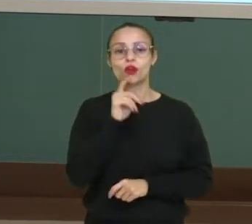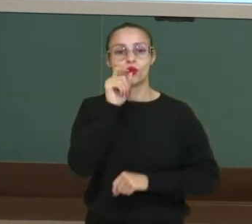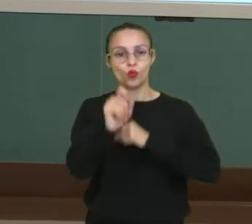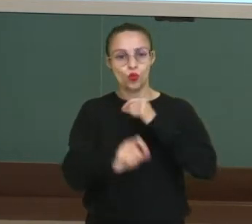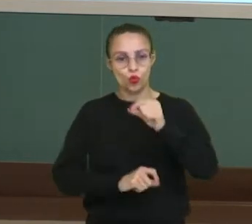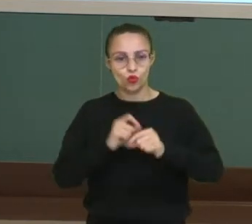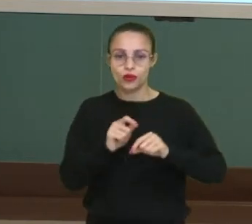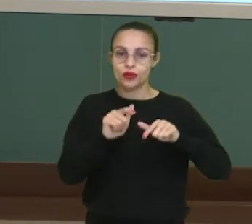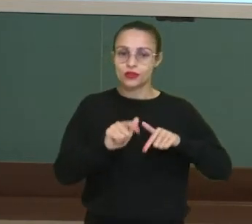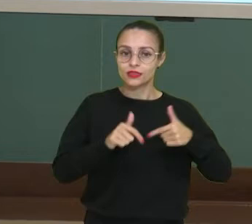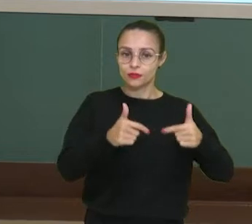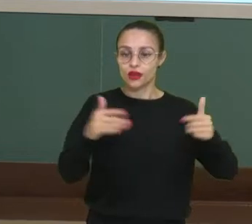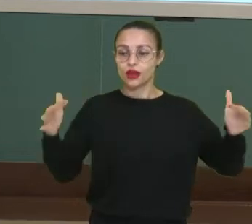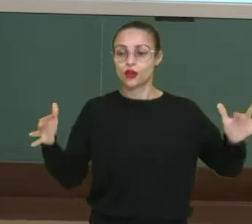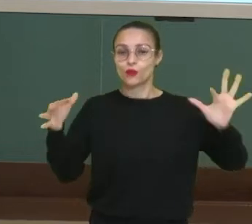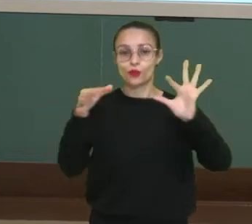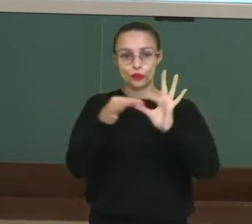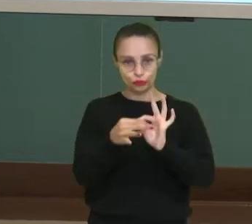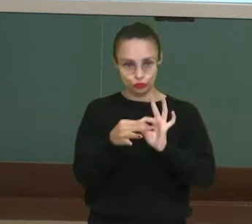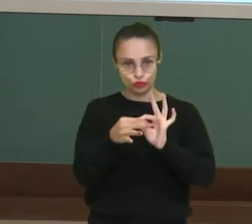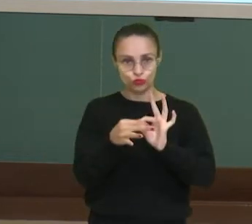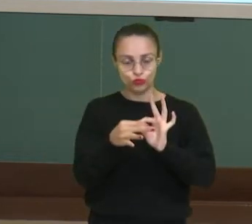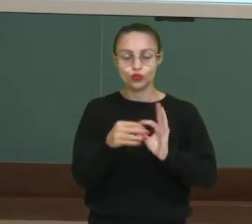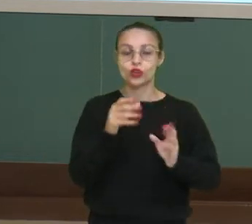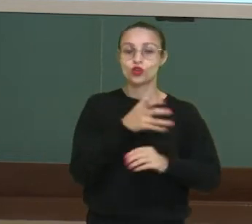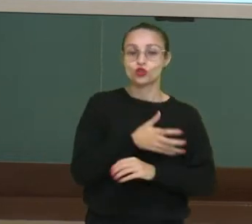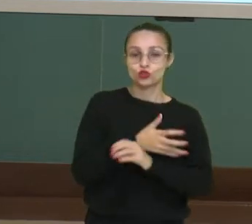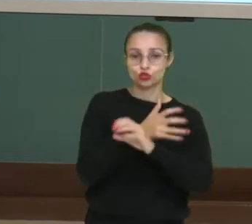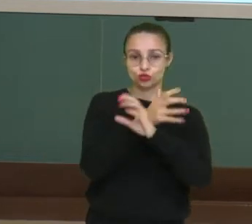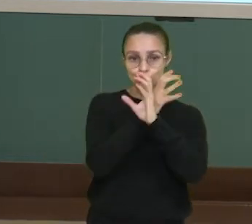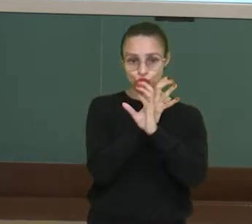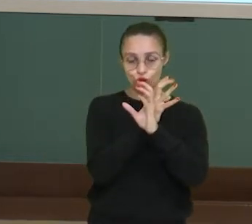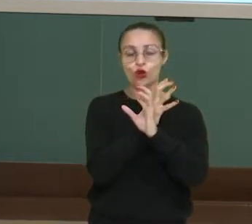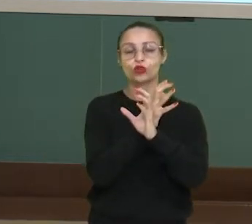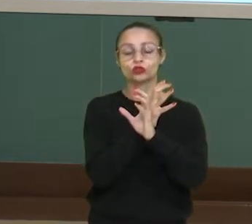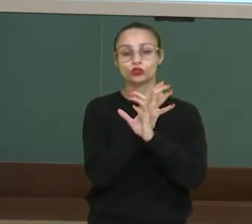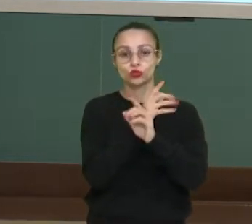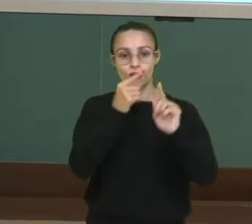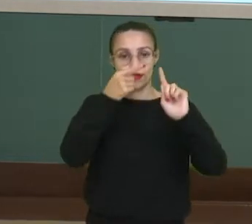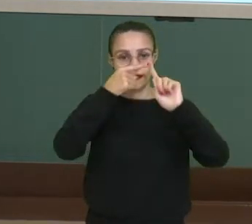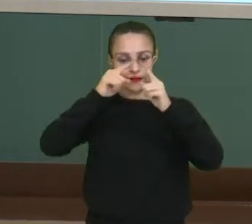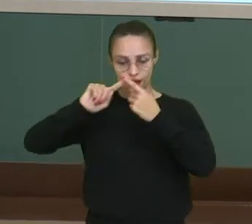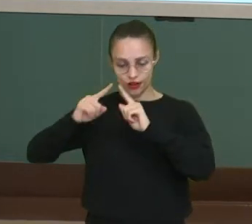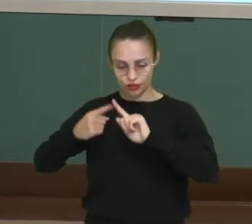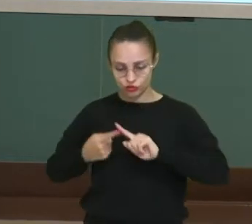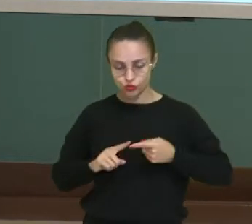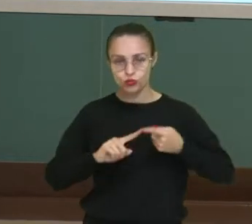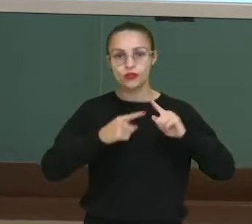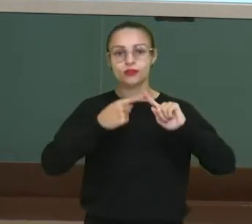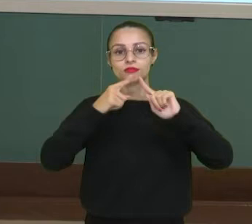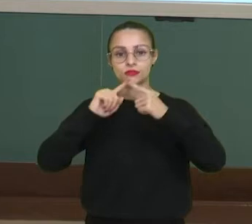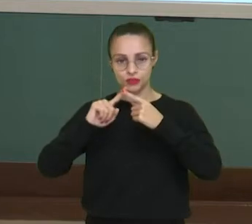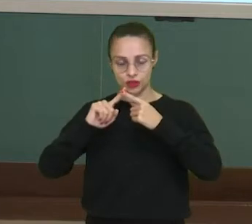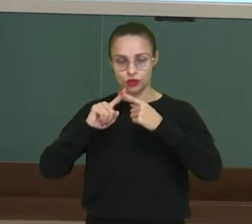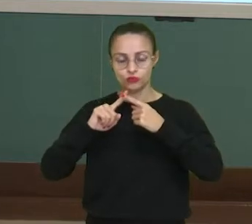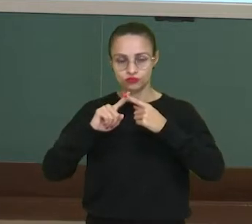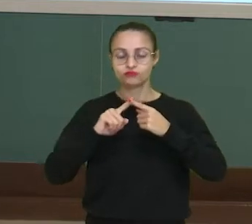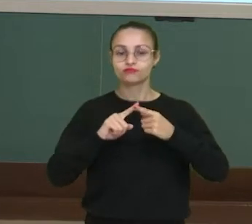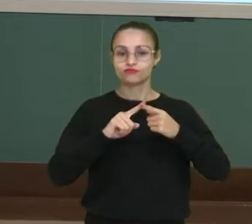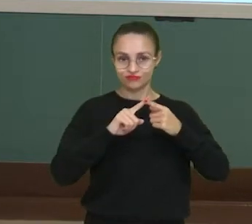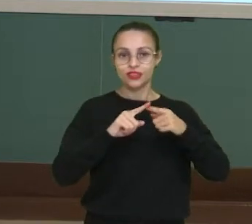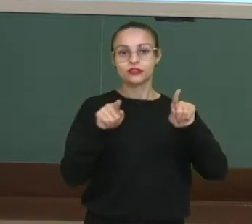atuação conjunta dos ossos, das articulações, além do sistema nervoso e dos